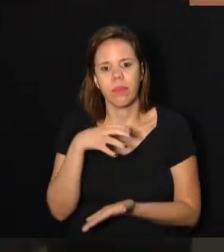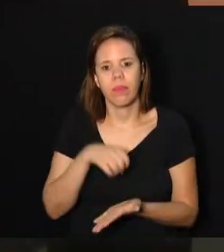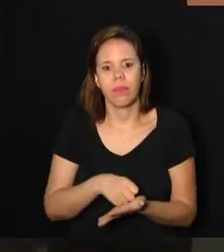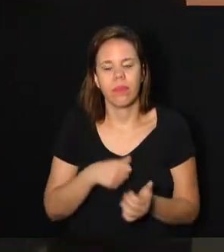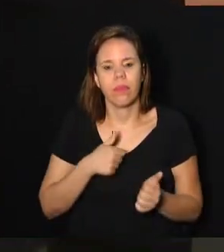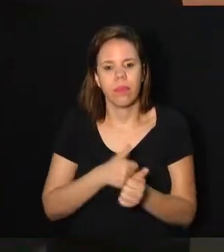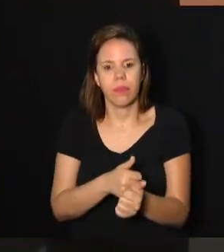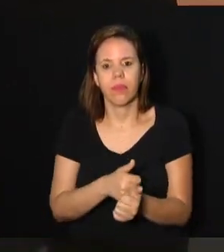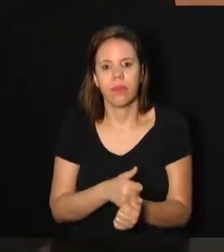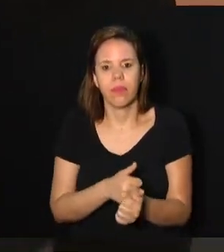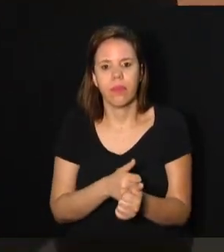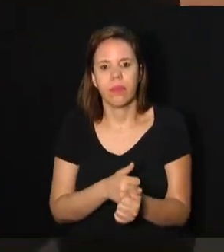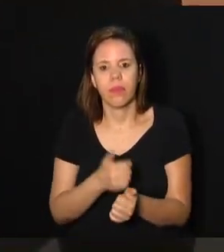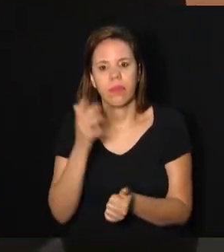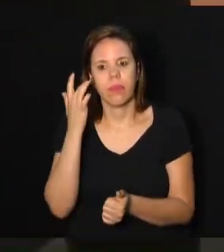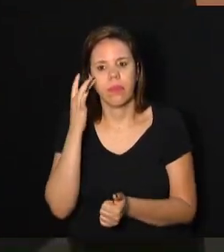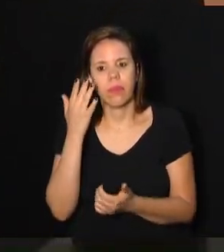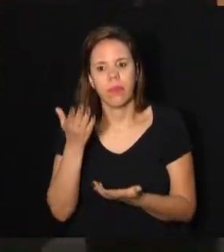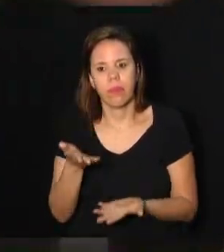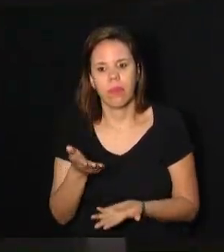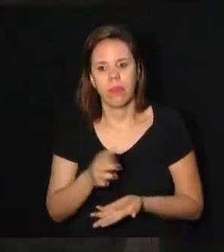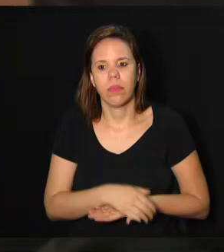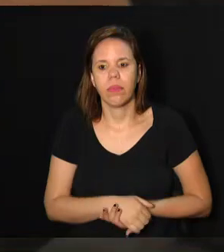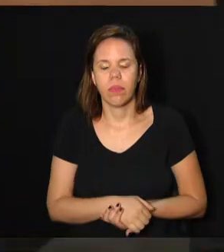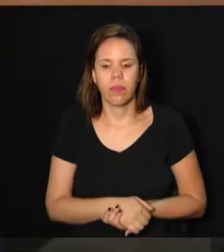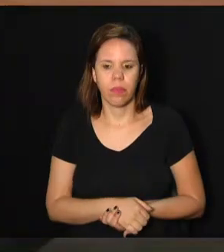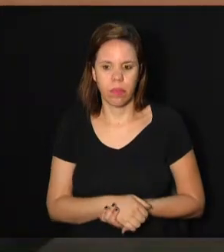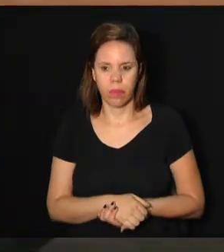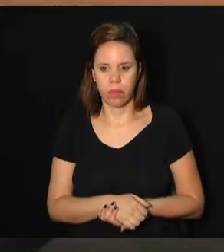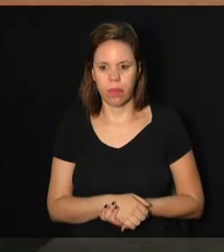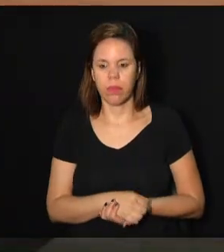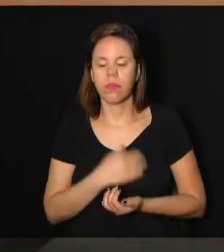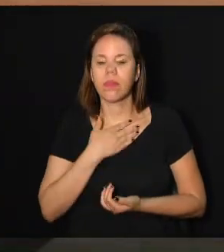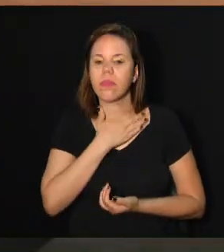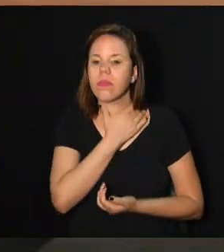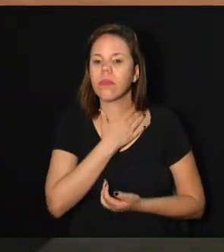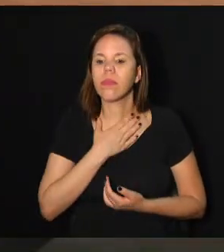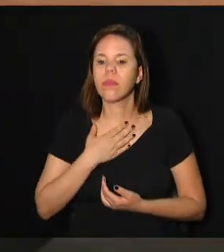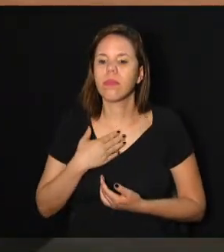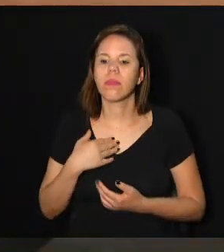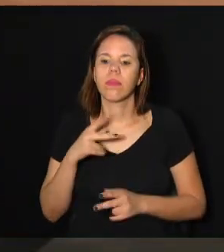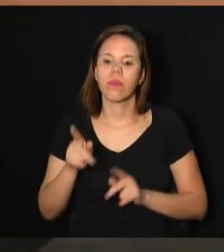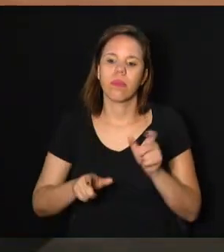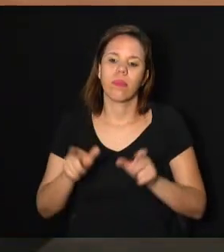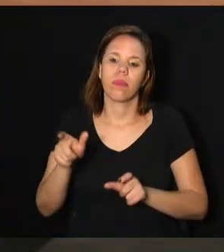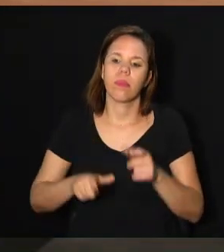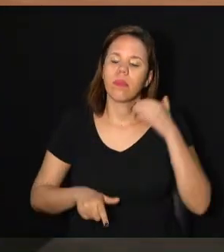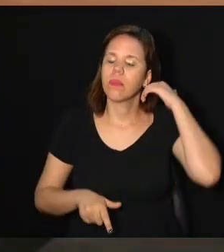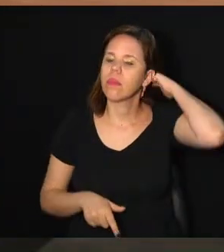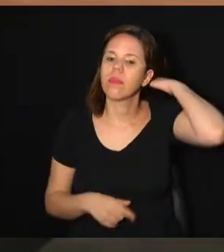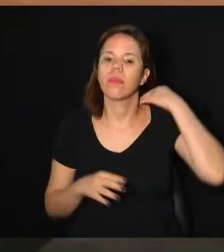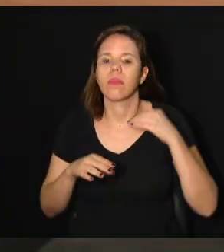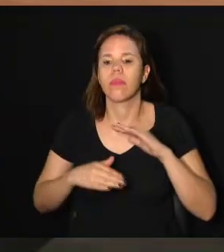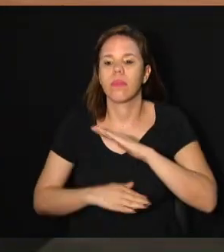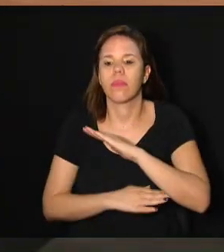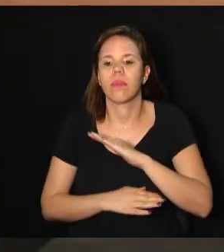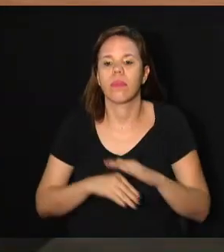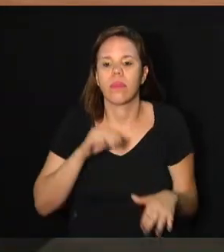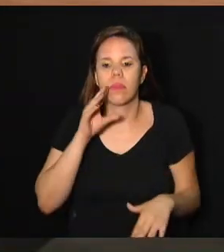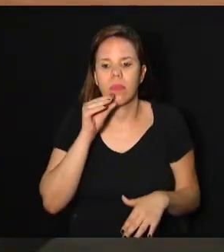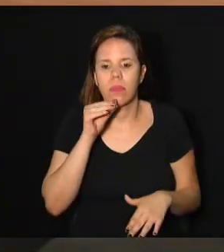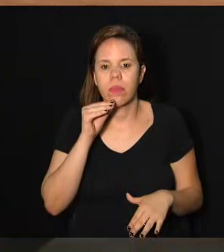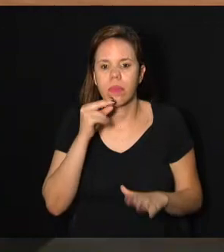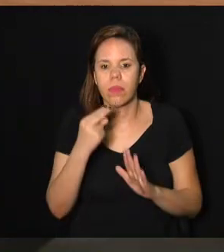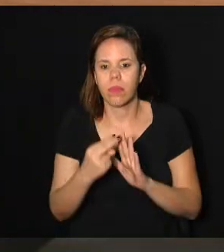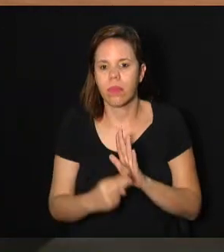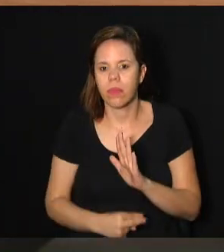nesse projeto. Eu acho que aí o pessoal da Câmara aqui, os funcionários da Câmara, eles colocaram